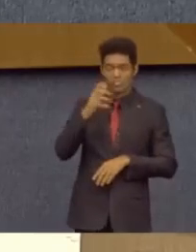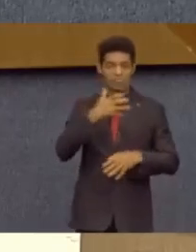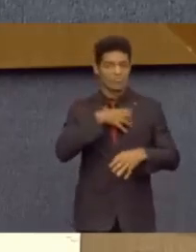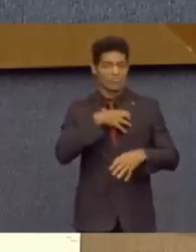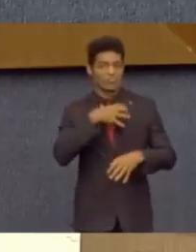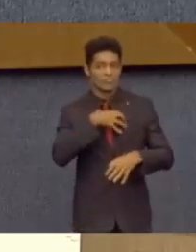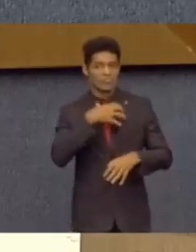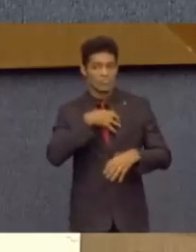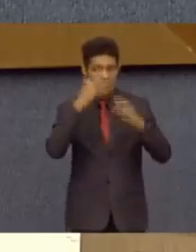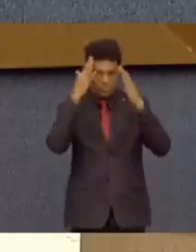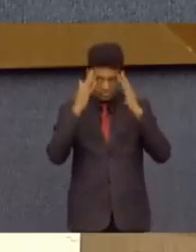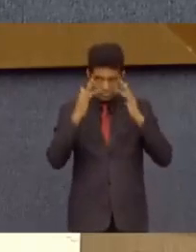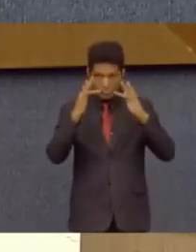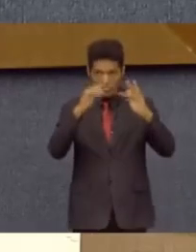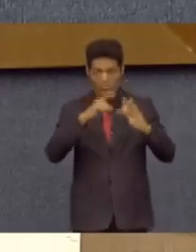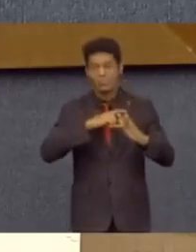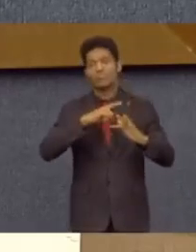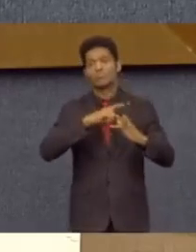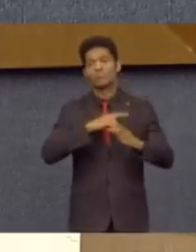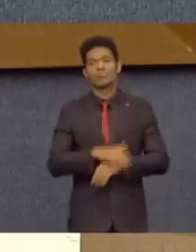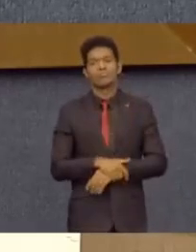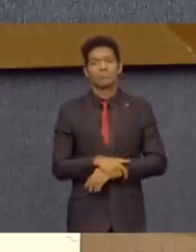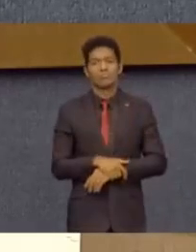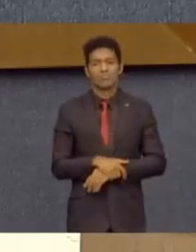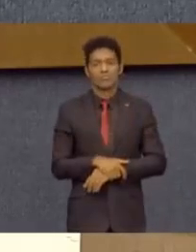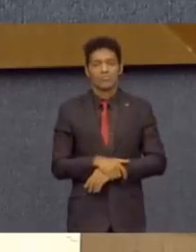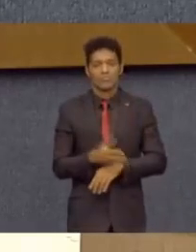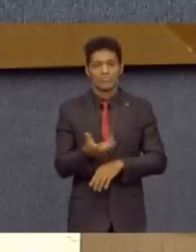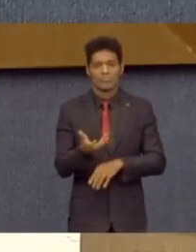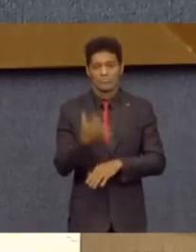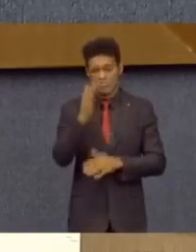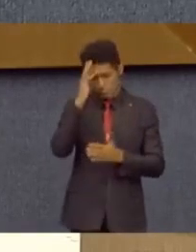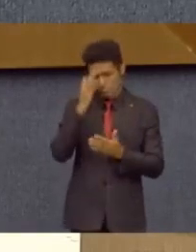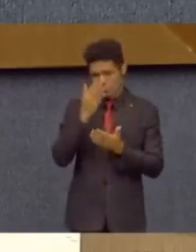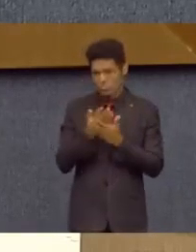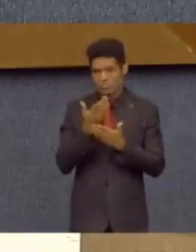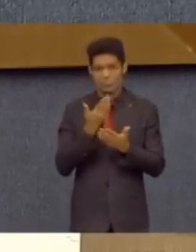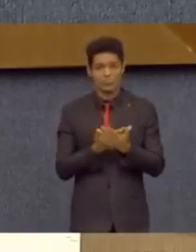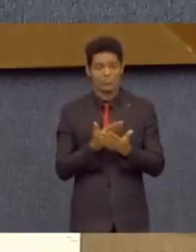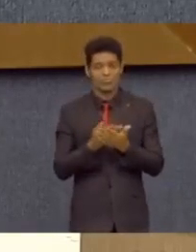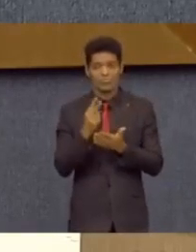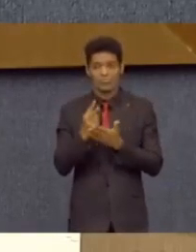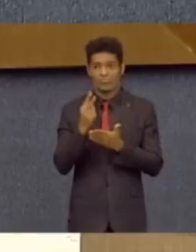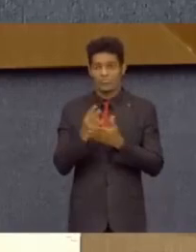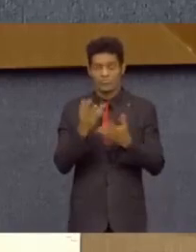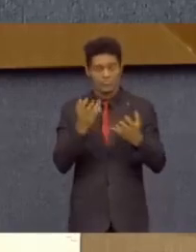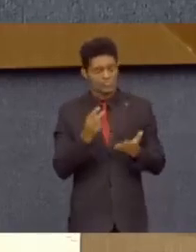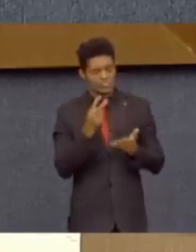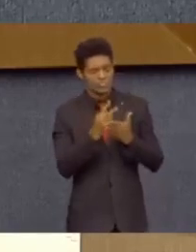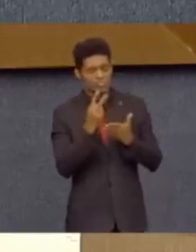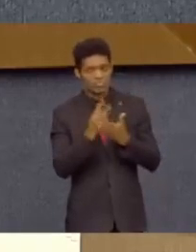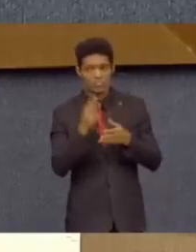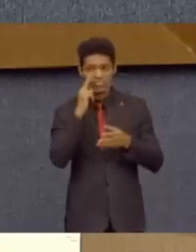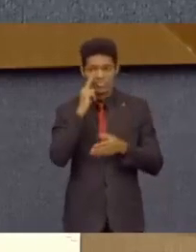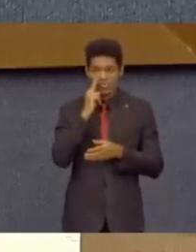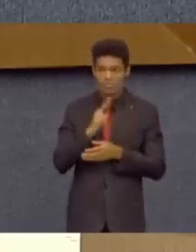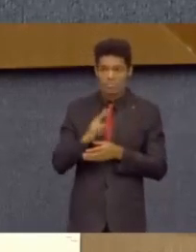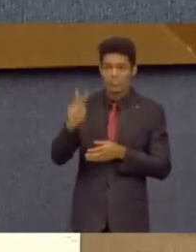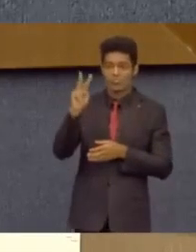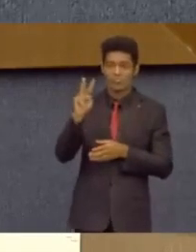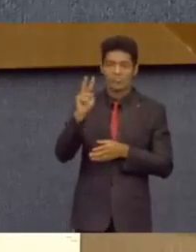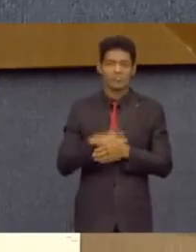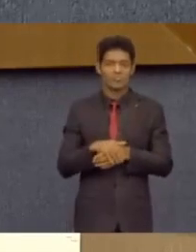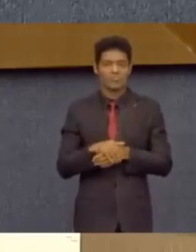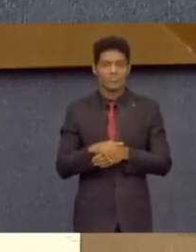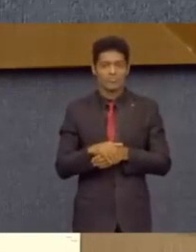retomou a identidade paroquial. Se dispôs desde o primeiro momento a escutar, mesmo que